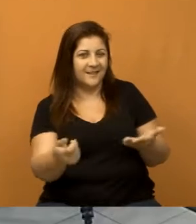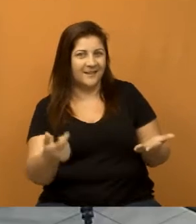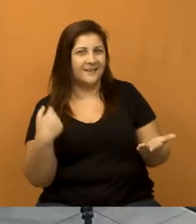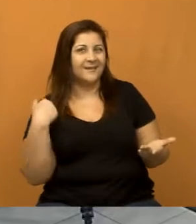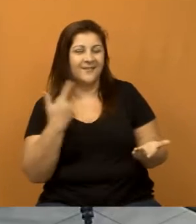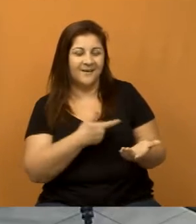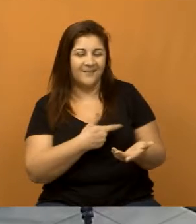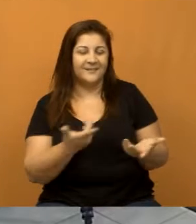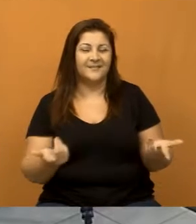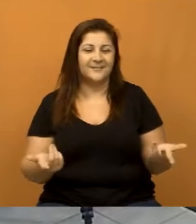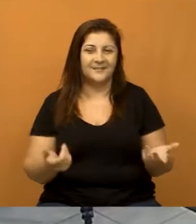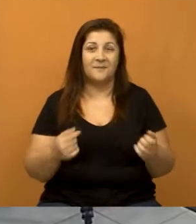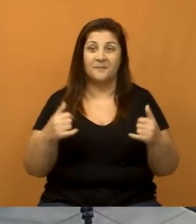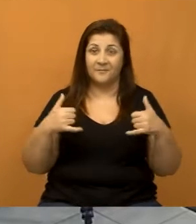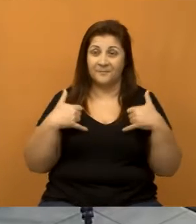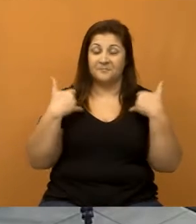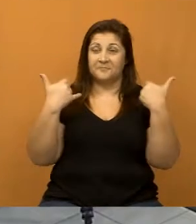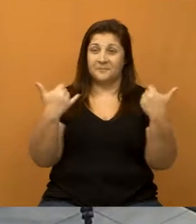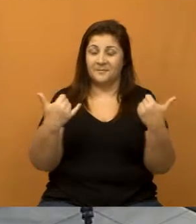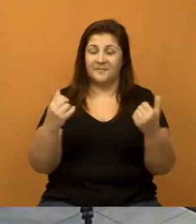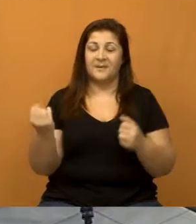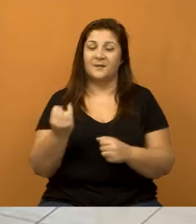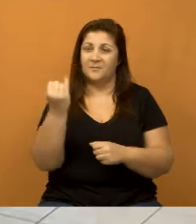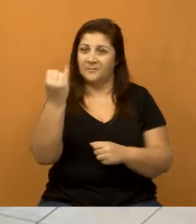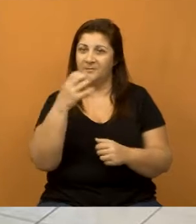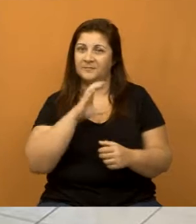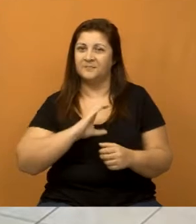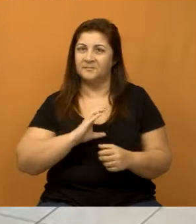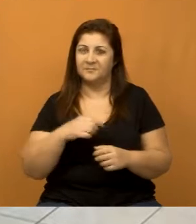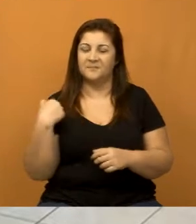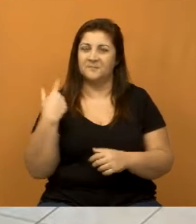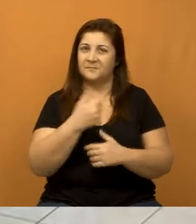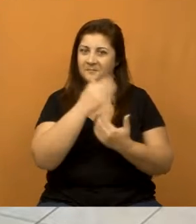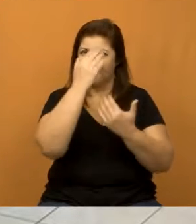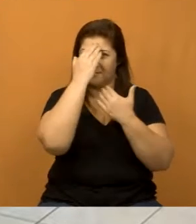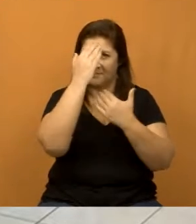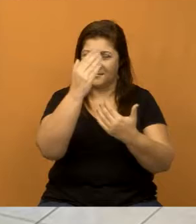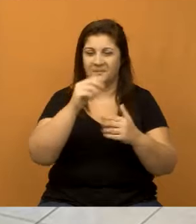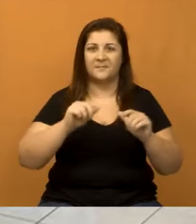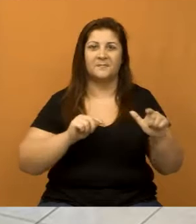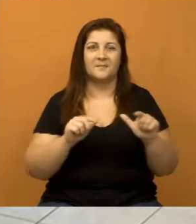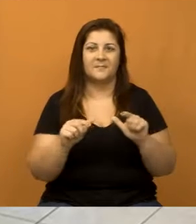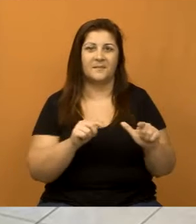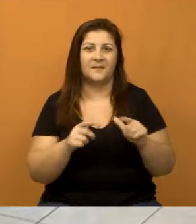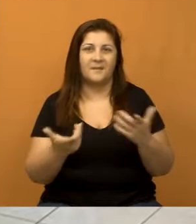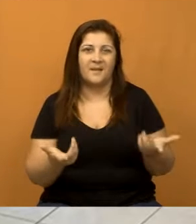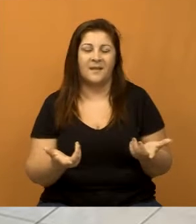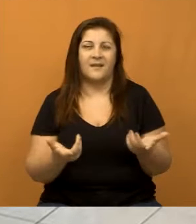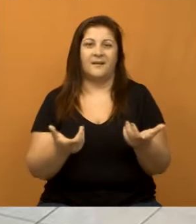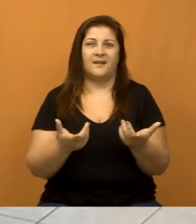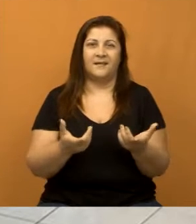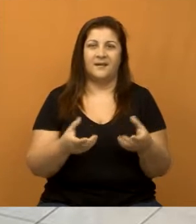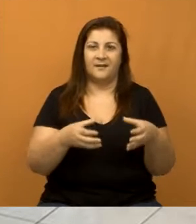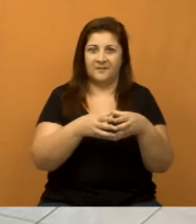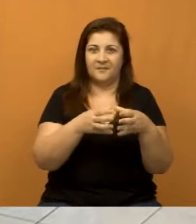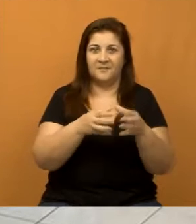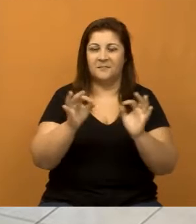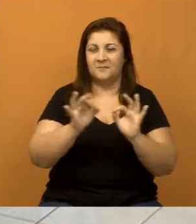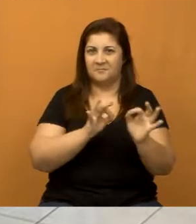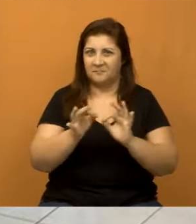Rodrigo. Mas foi uma festa importante para a cidade, a gente agradece o trabalho que a Nação Fla fez de